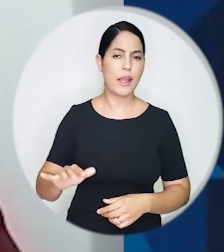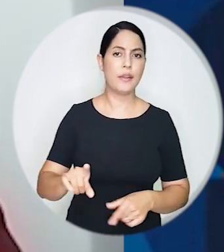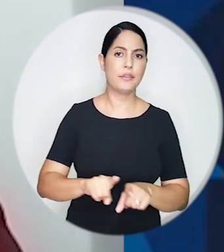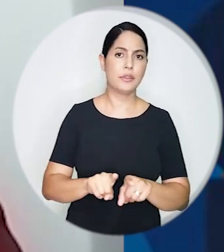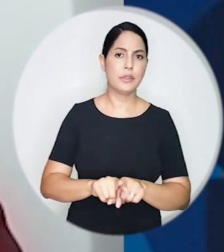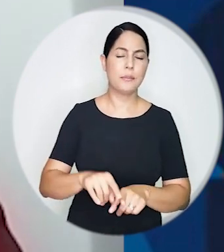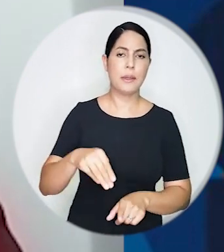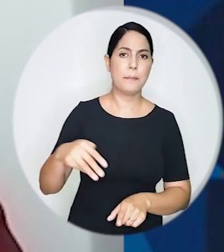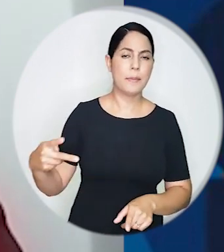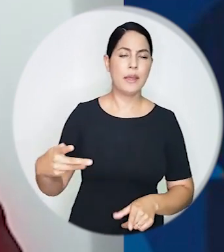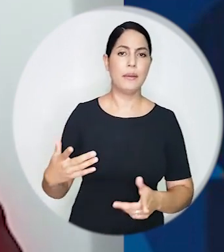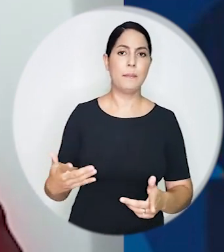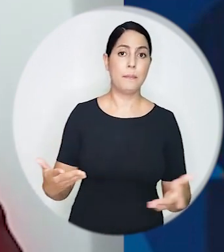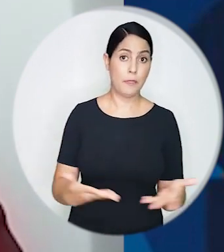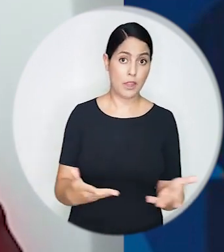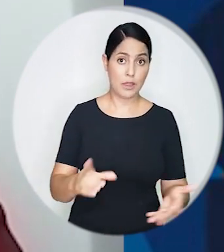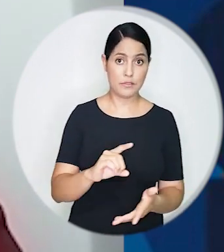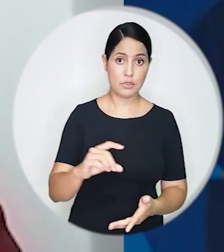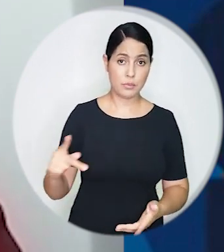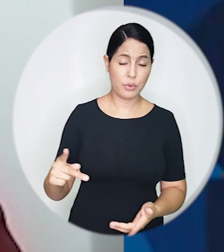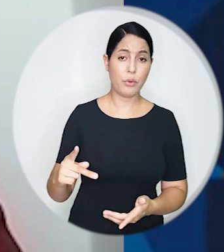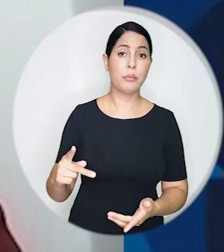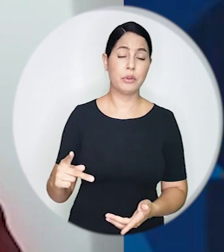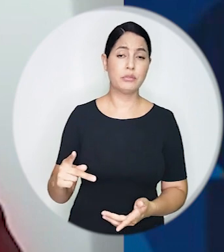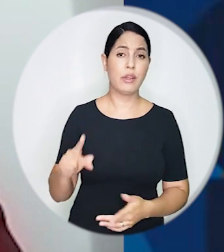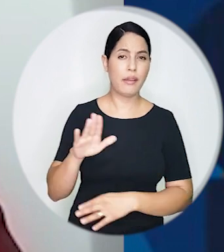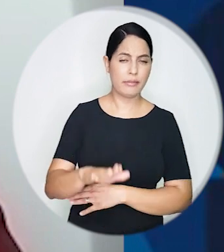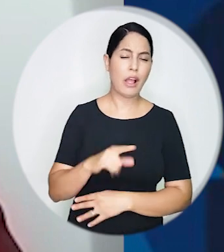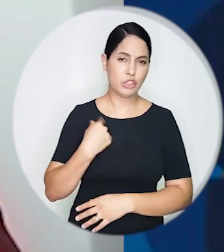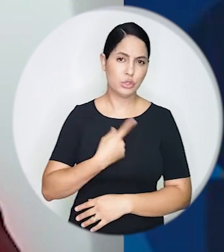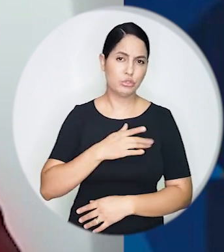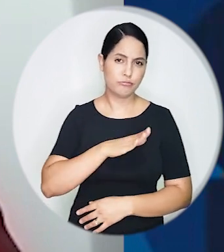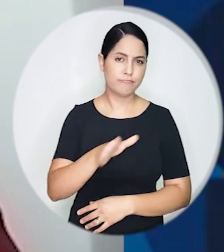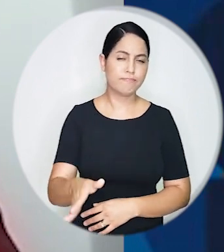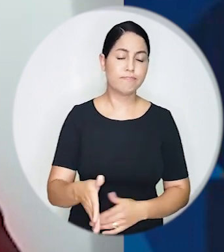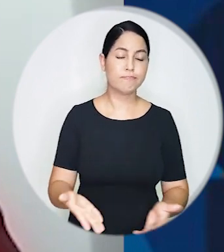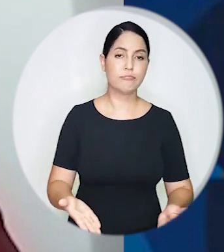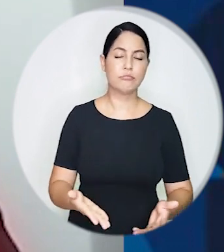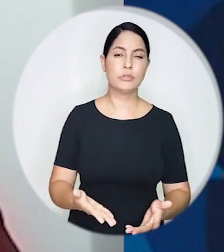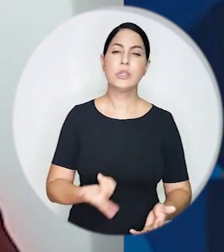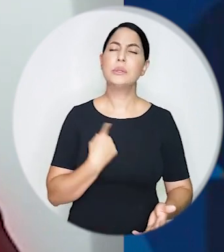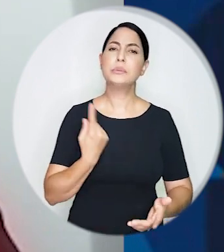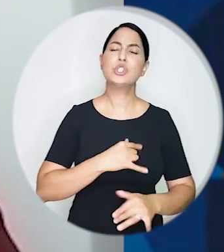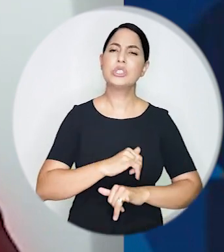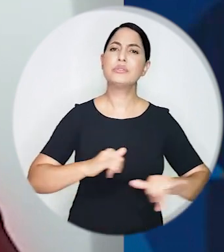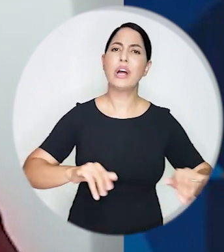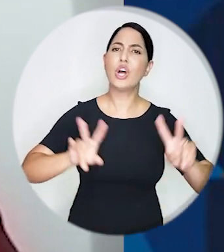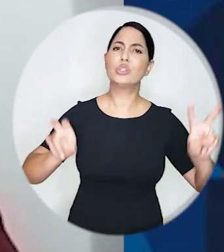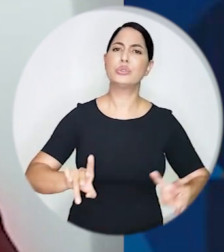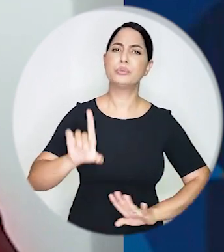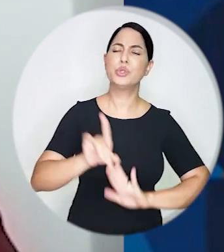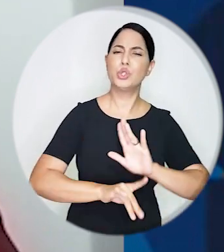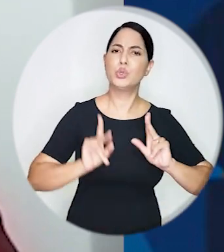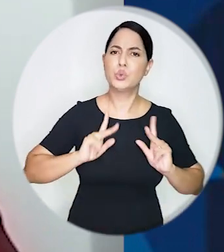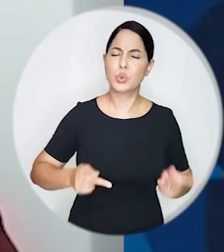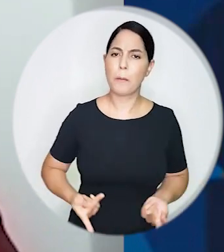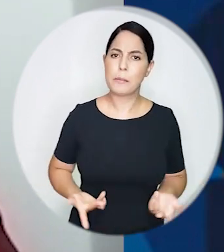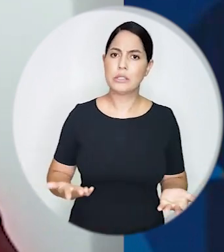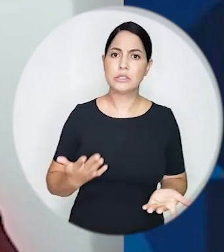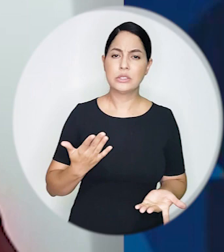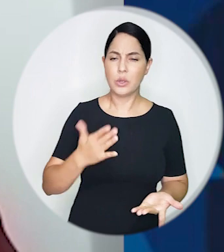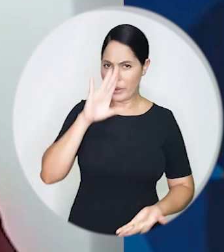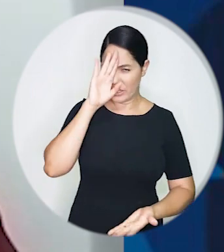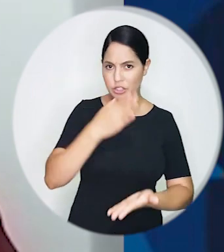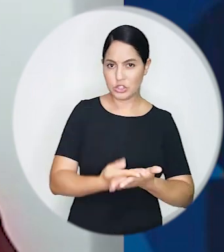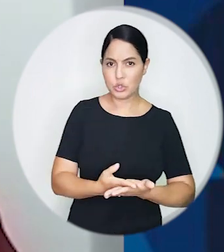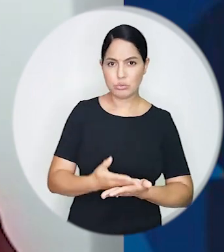Federal, hoje na Defensoria Pública da União, na parte da tarde. E eu particularmente penso que, quando a gente fala em direitos humanos, todos